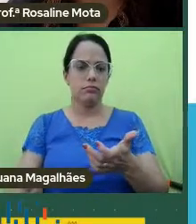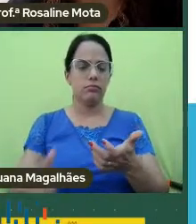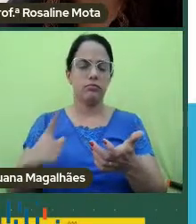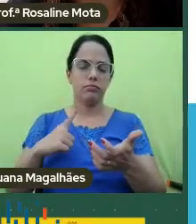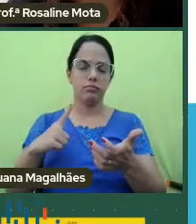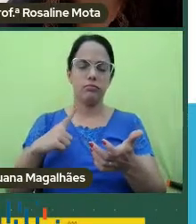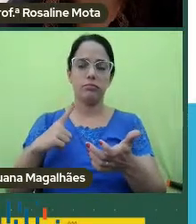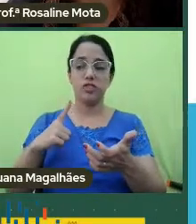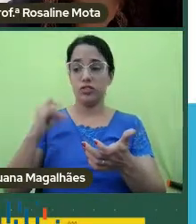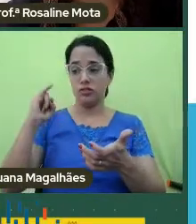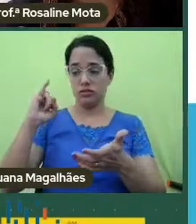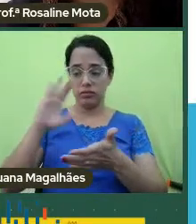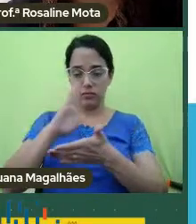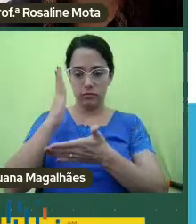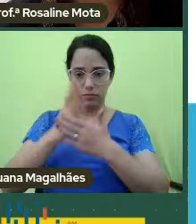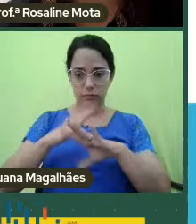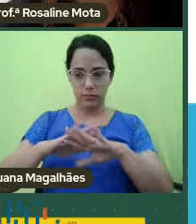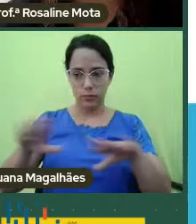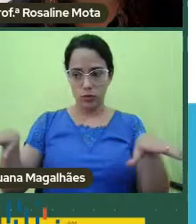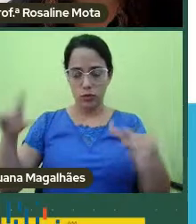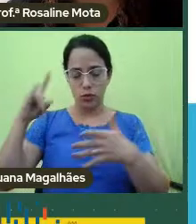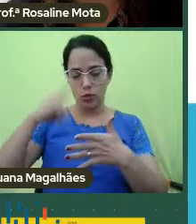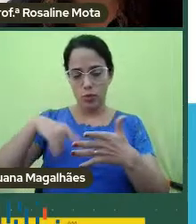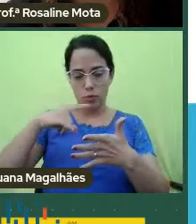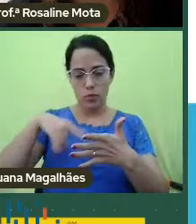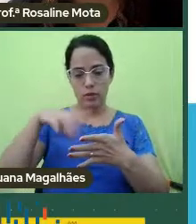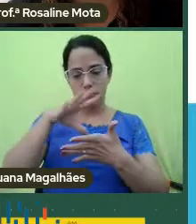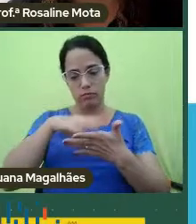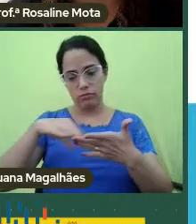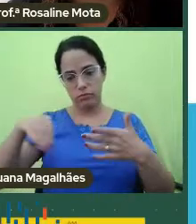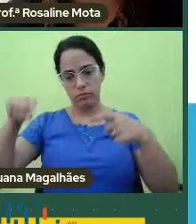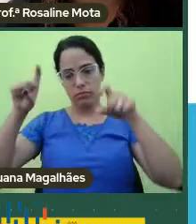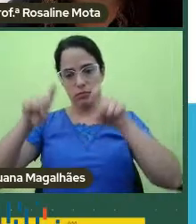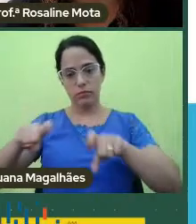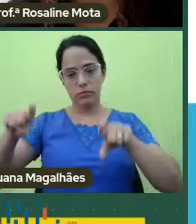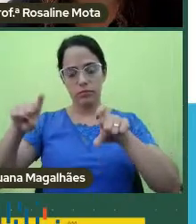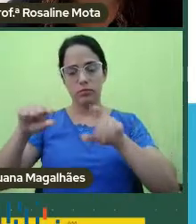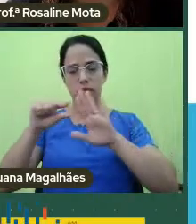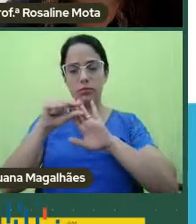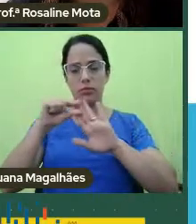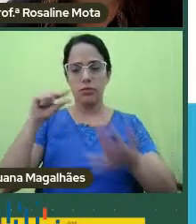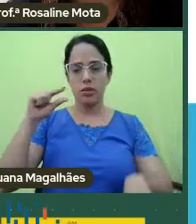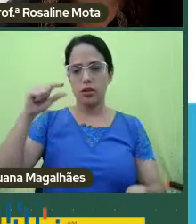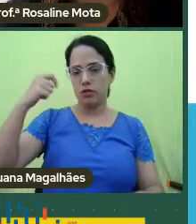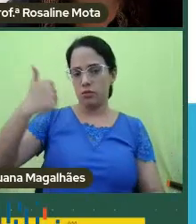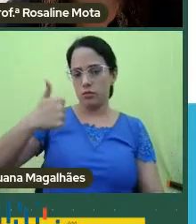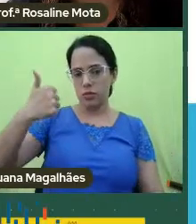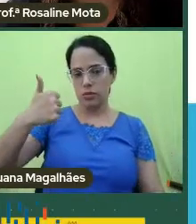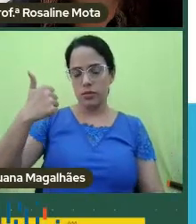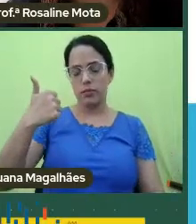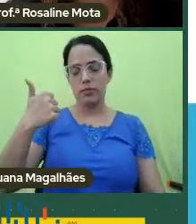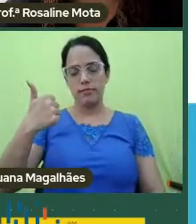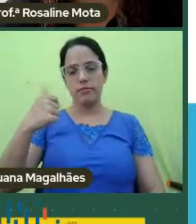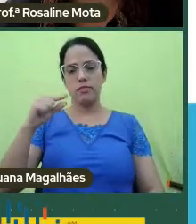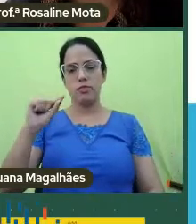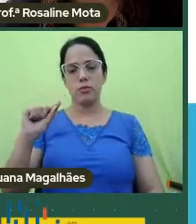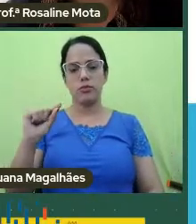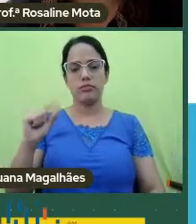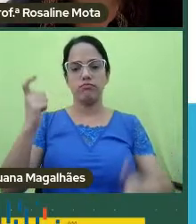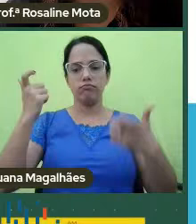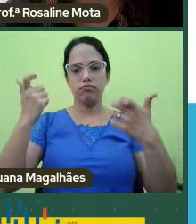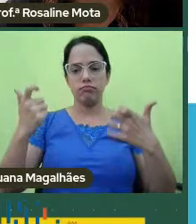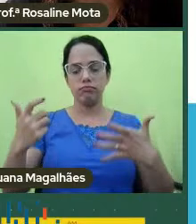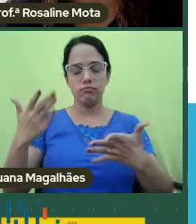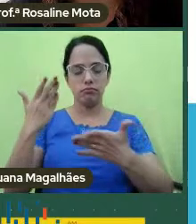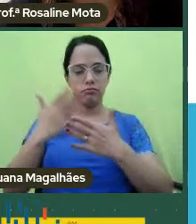a eliminação dos documentos digitais e não digitais, lá no seu artigo 1º, diz que a